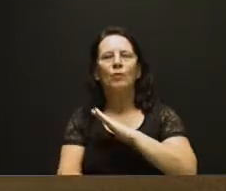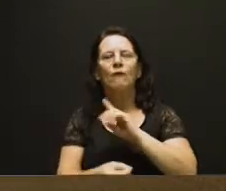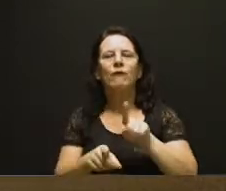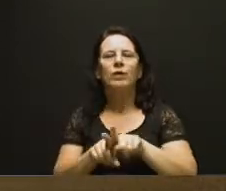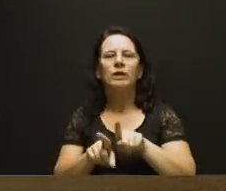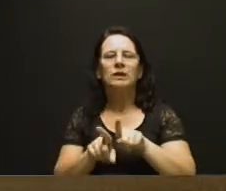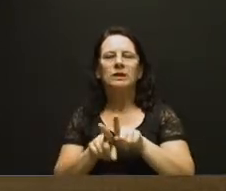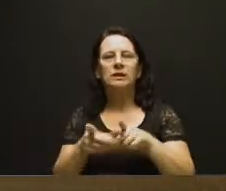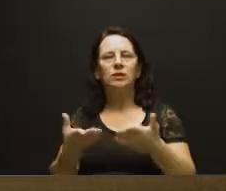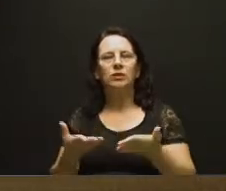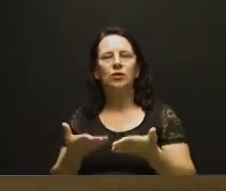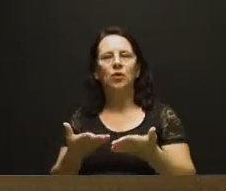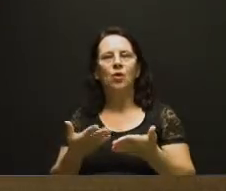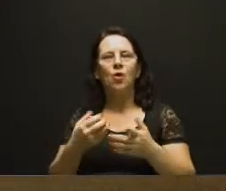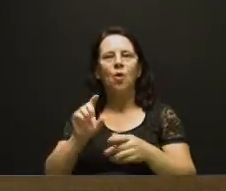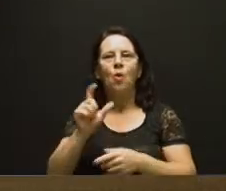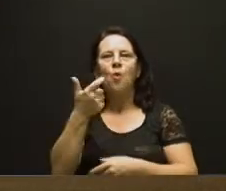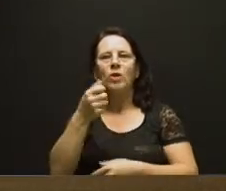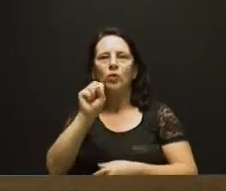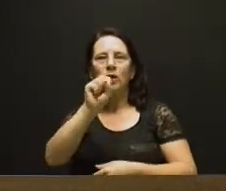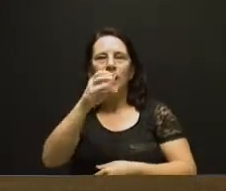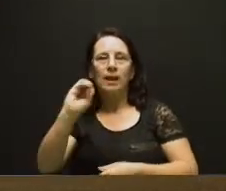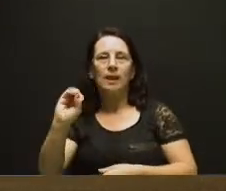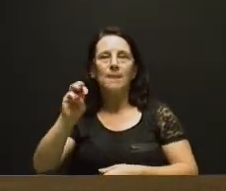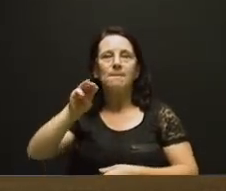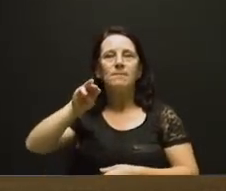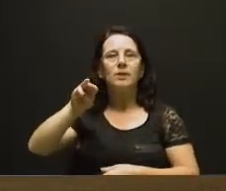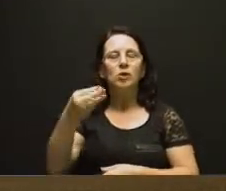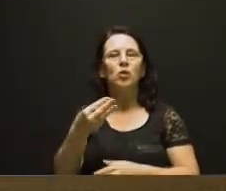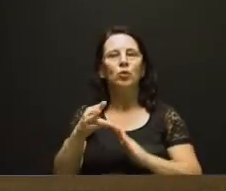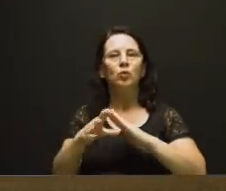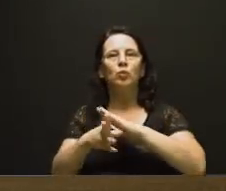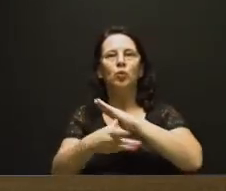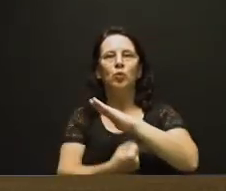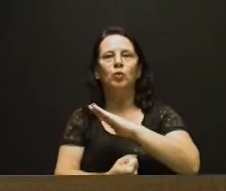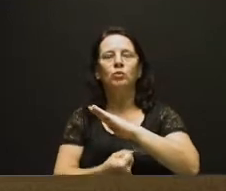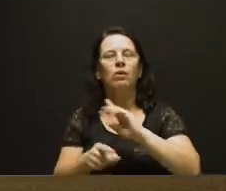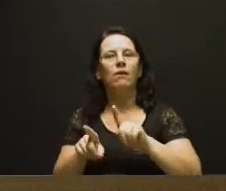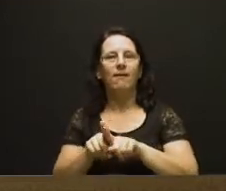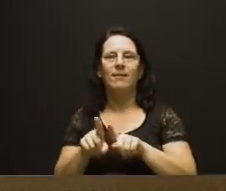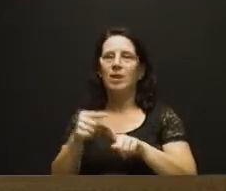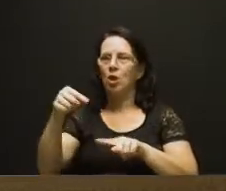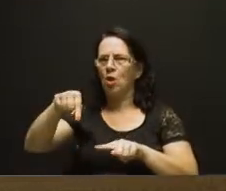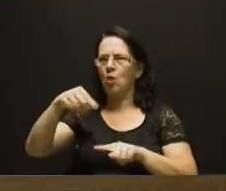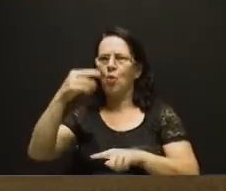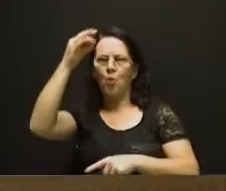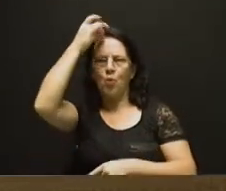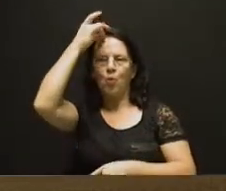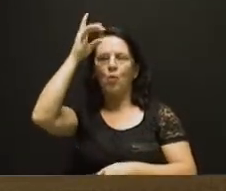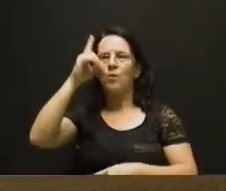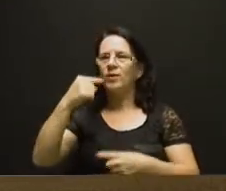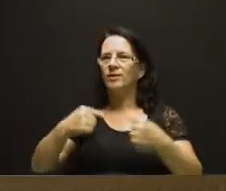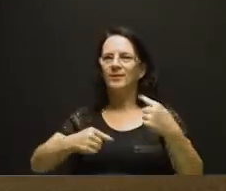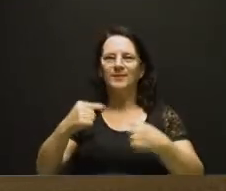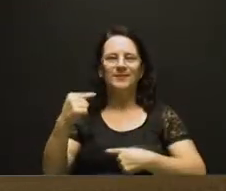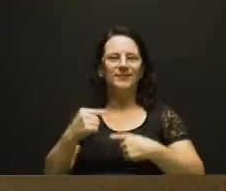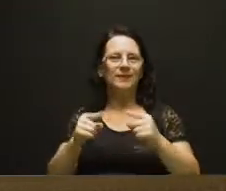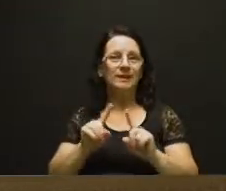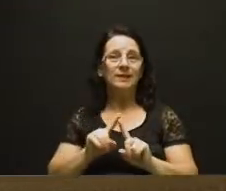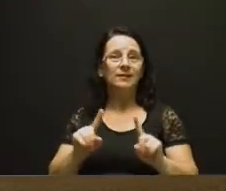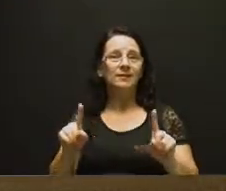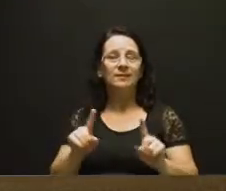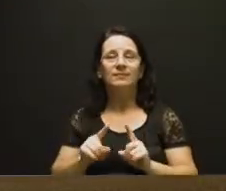pedindo a devolução de quase 80 milhões por corrupção o plano foi do agente político está aqui não tenho vergonha de selos unanimidade não